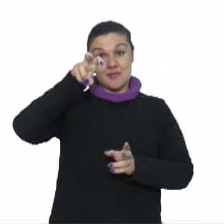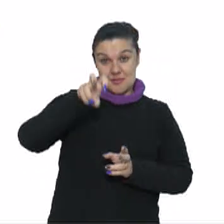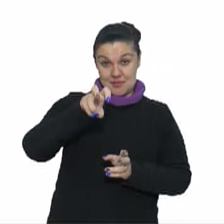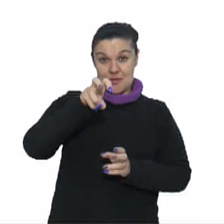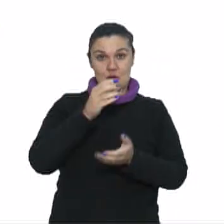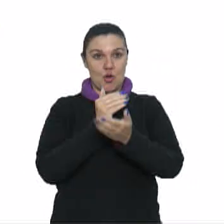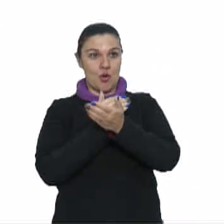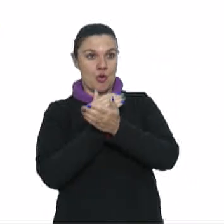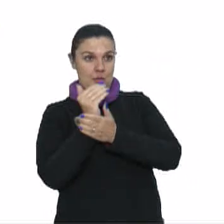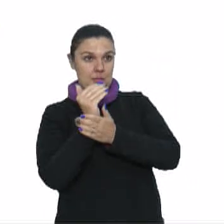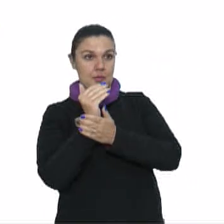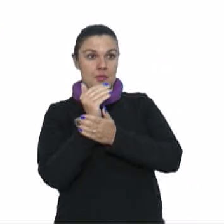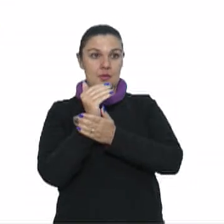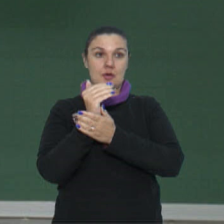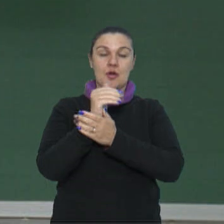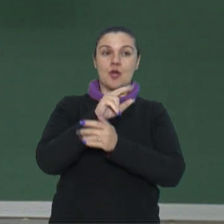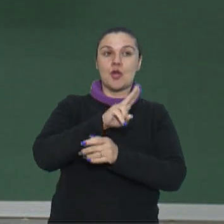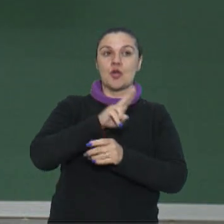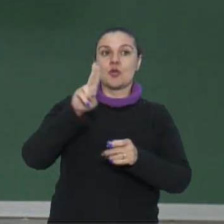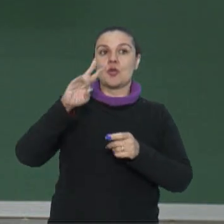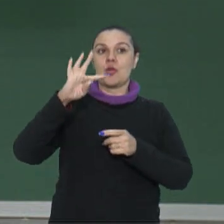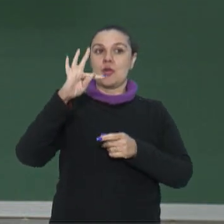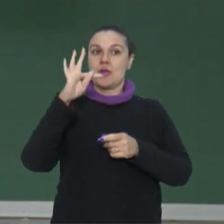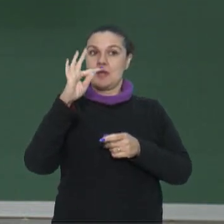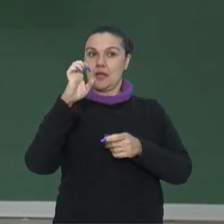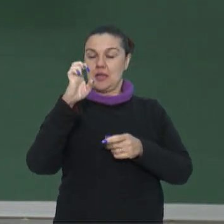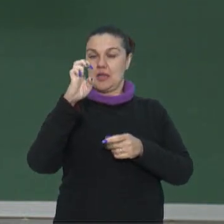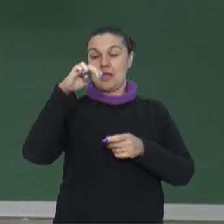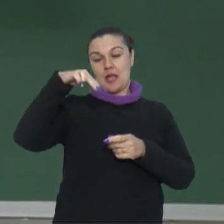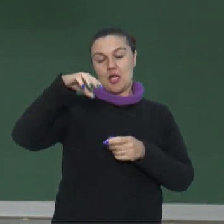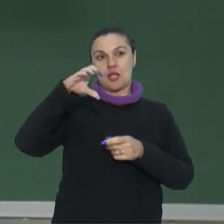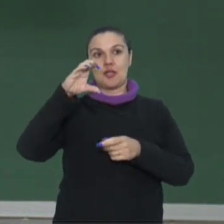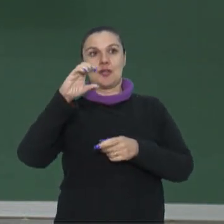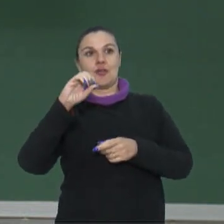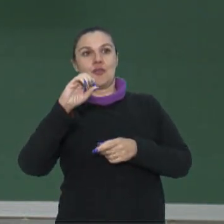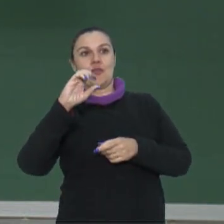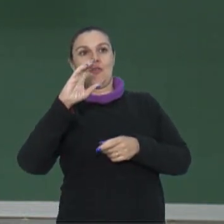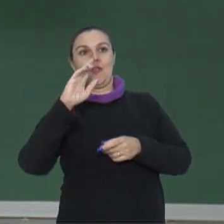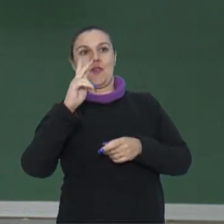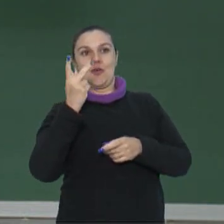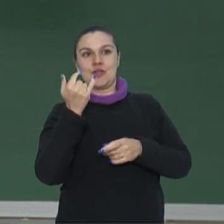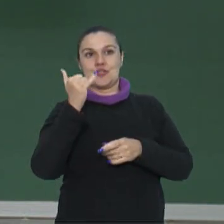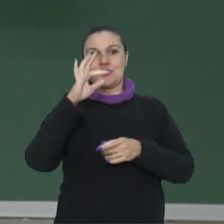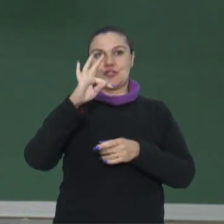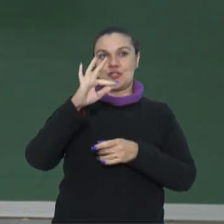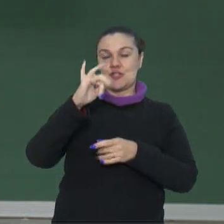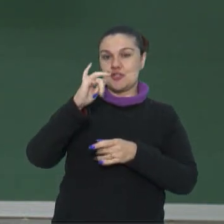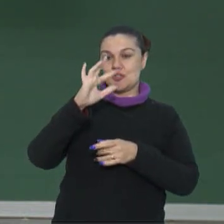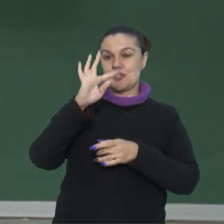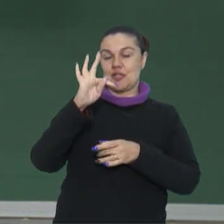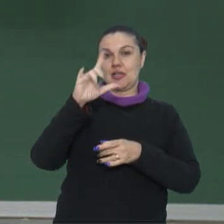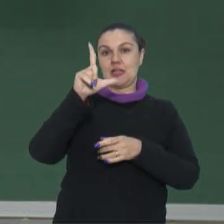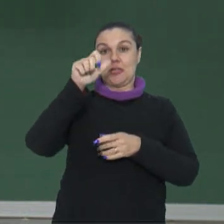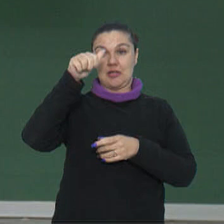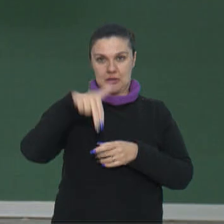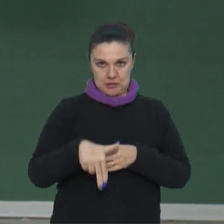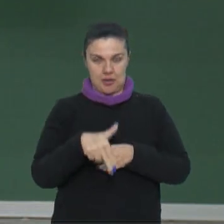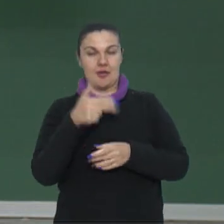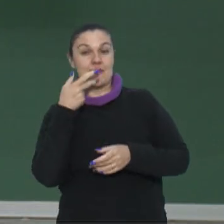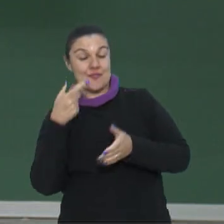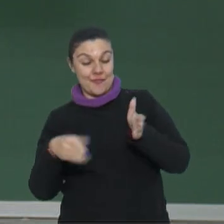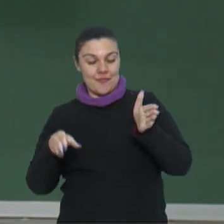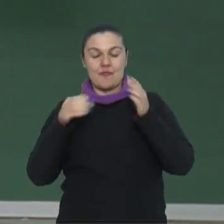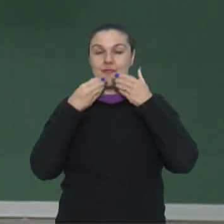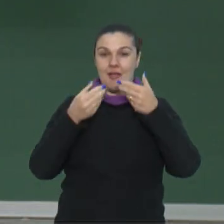cidade Tenochtitlan. Vamos caprichar um pouco na nossa língua, que vocês vão sair daqui falando Nahuatl, que é a